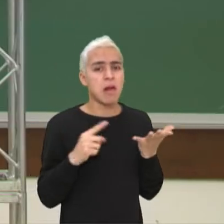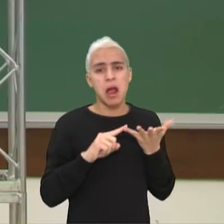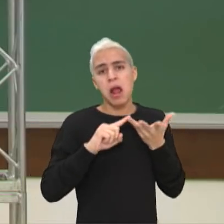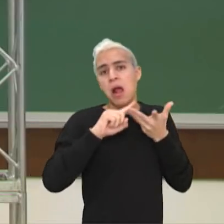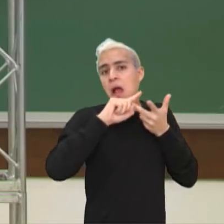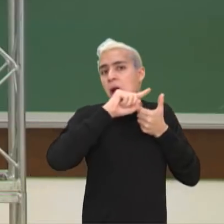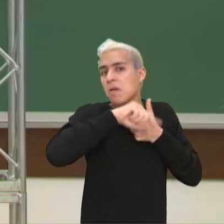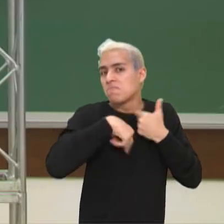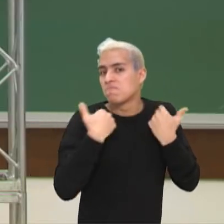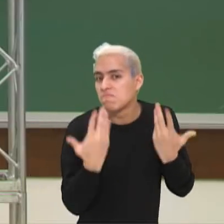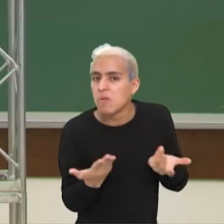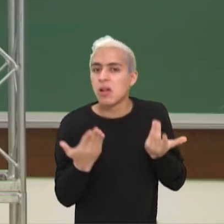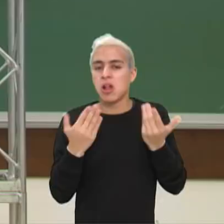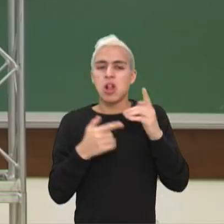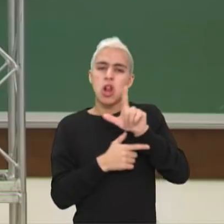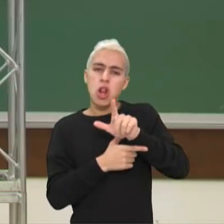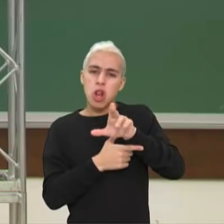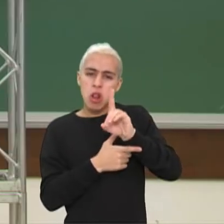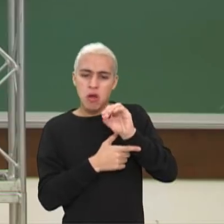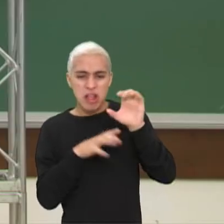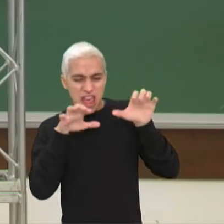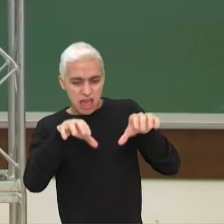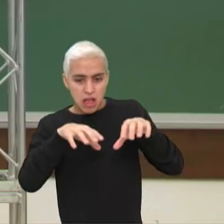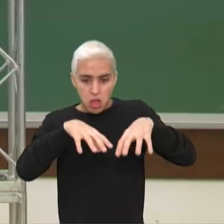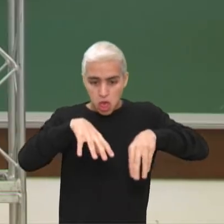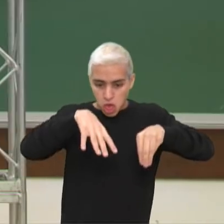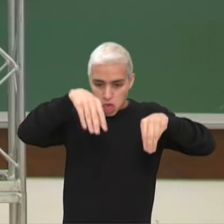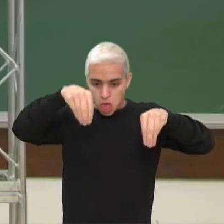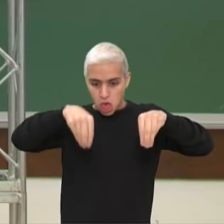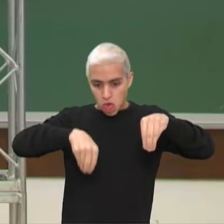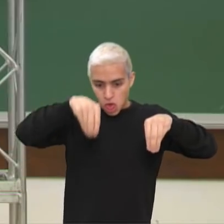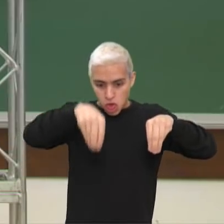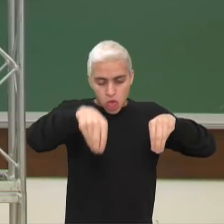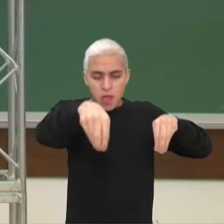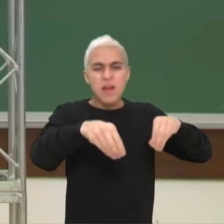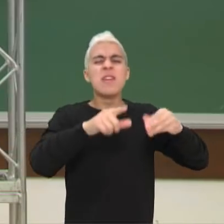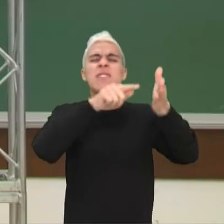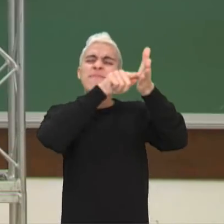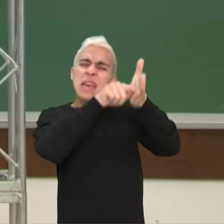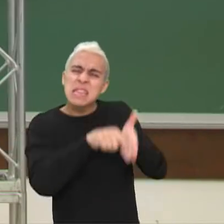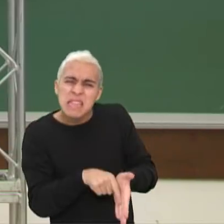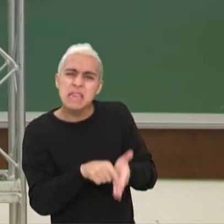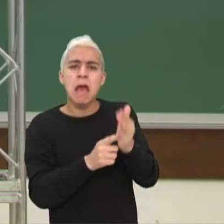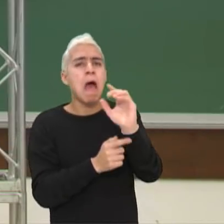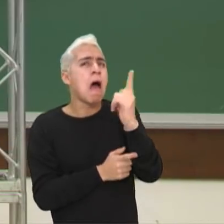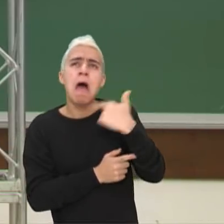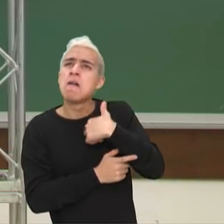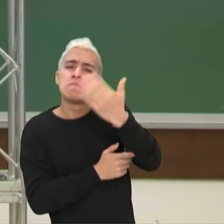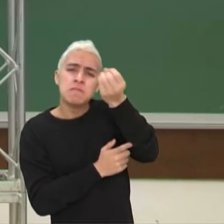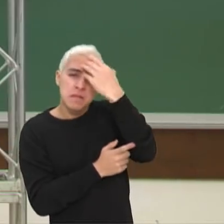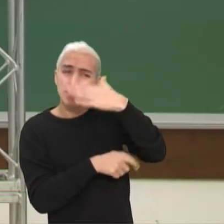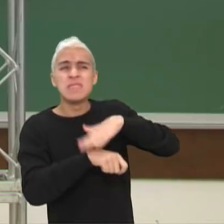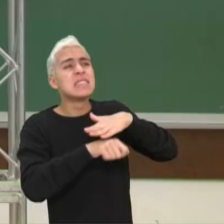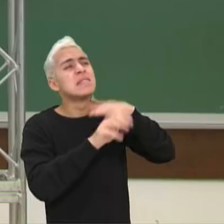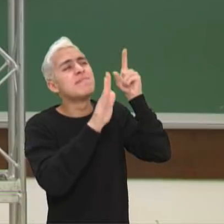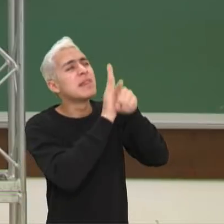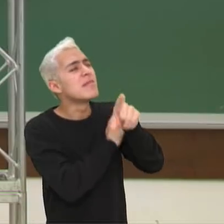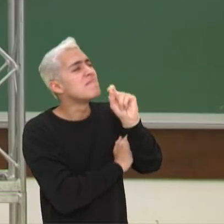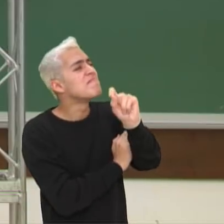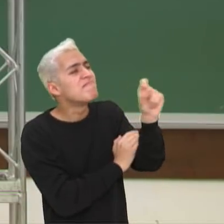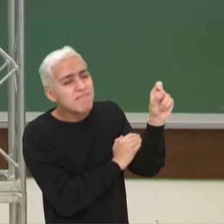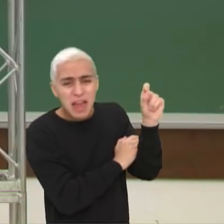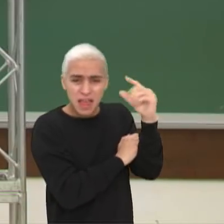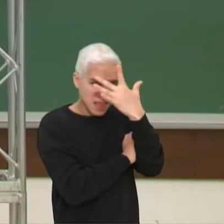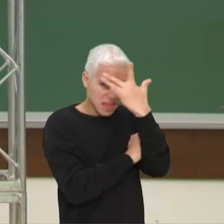jogo ludo é assim, assim, assado. Então, pesquisa sobre o jogo, se você não lembra lá, pesquisa, pergunta para alguém na tua casa,